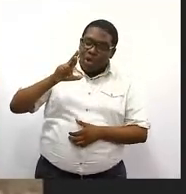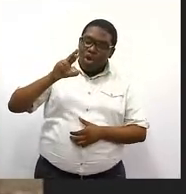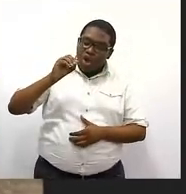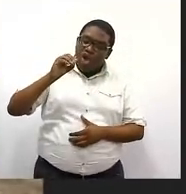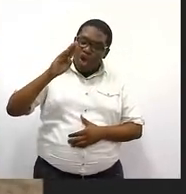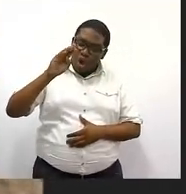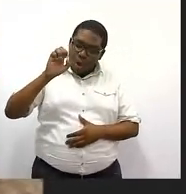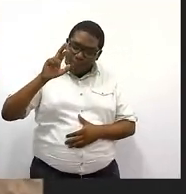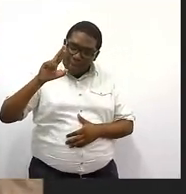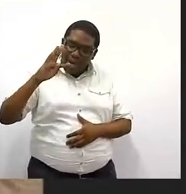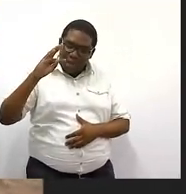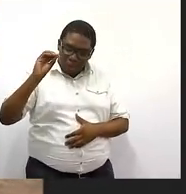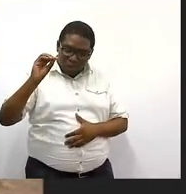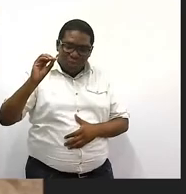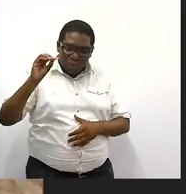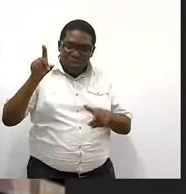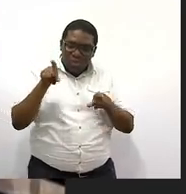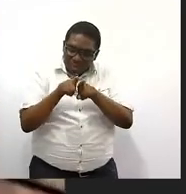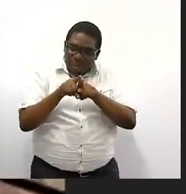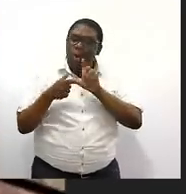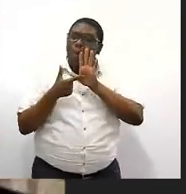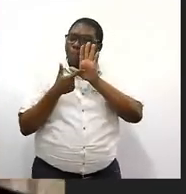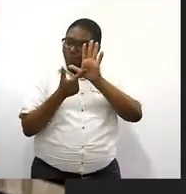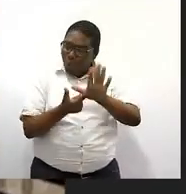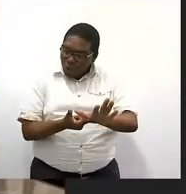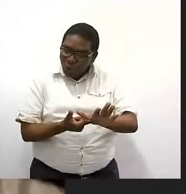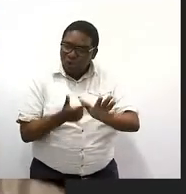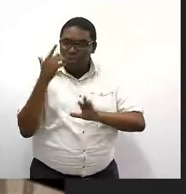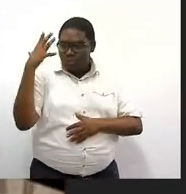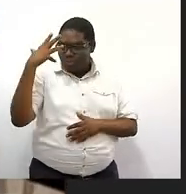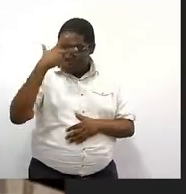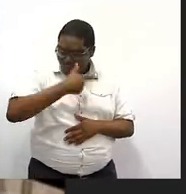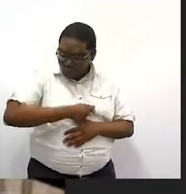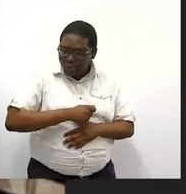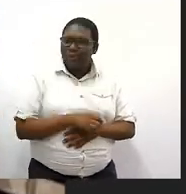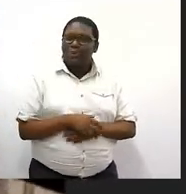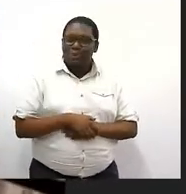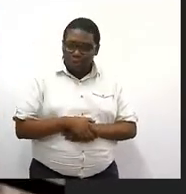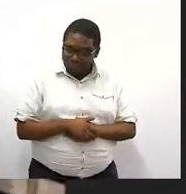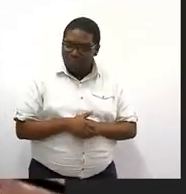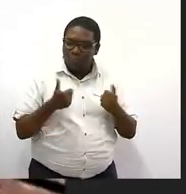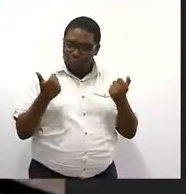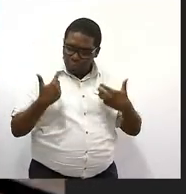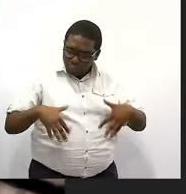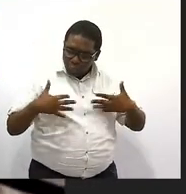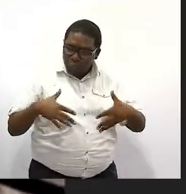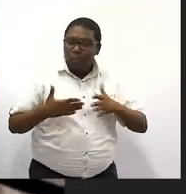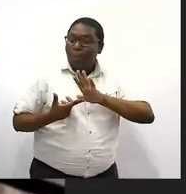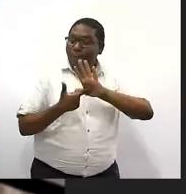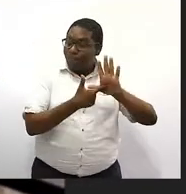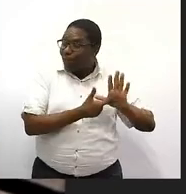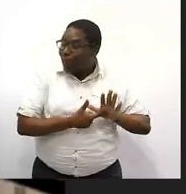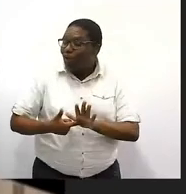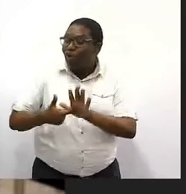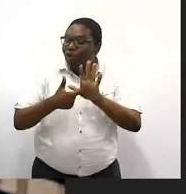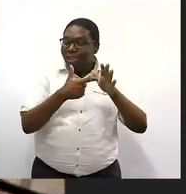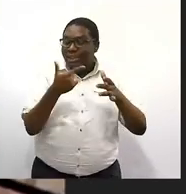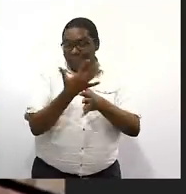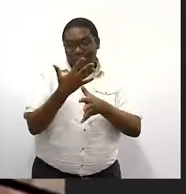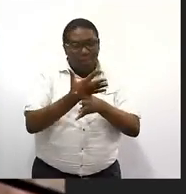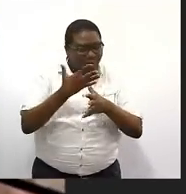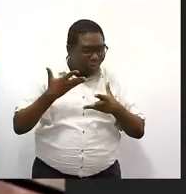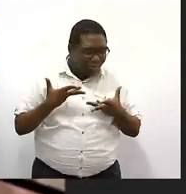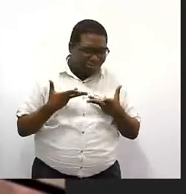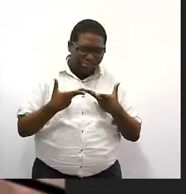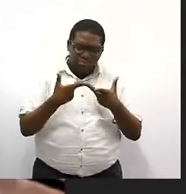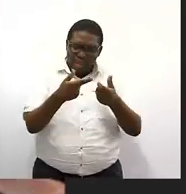Robertão, mostra a imagem lá de Robertão, corta para a imagem de Robertão, se possível, para mostrar essa paisagem maravilhosa.